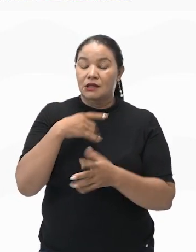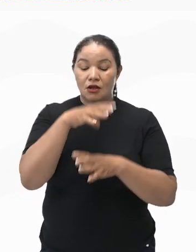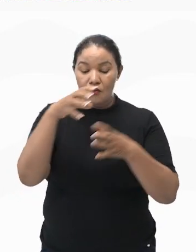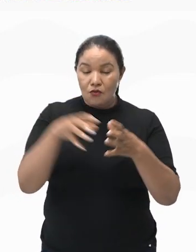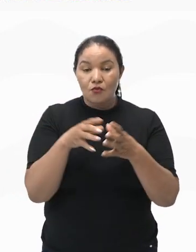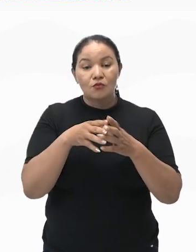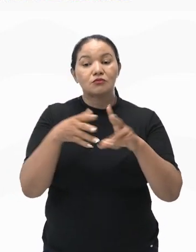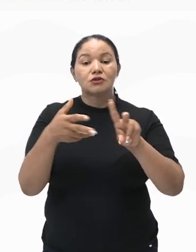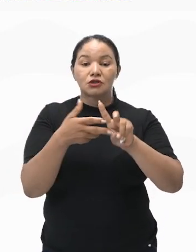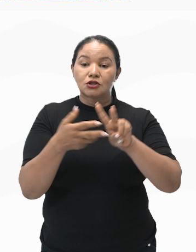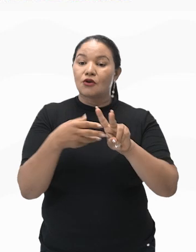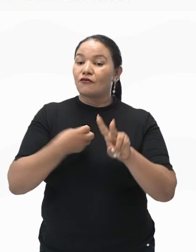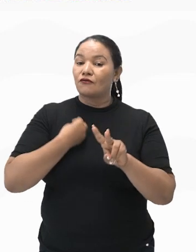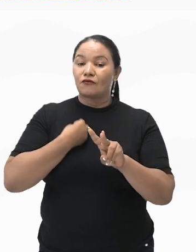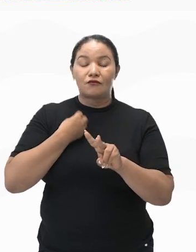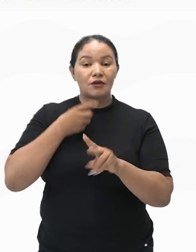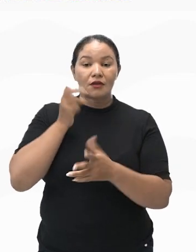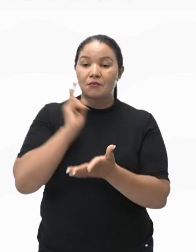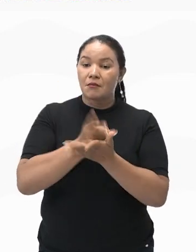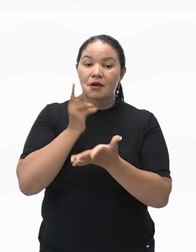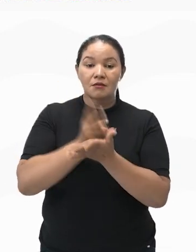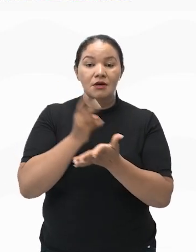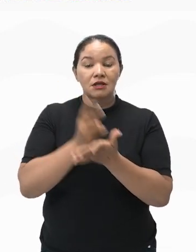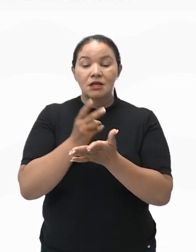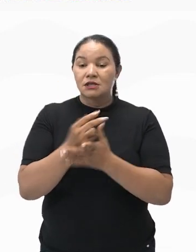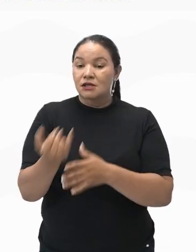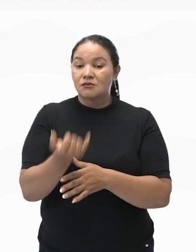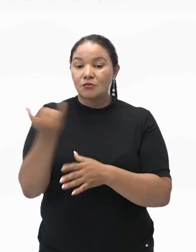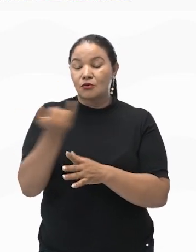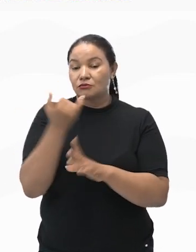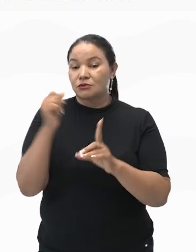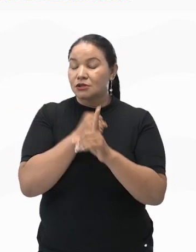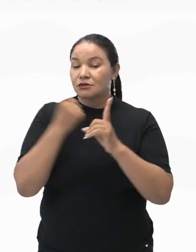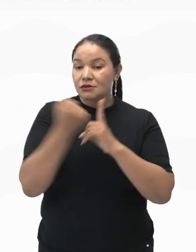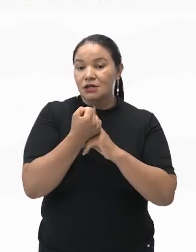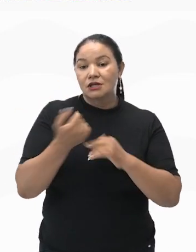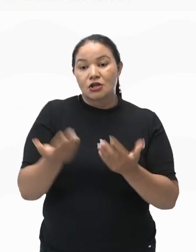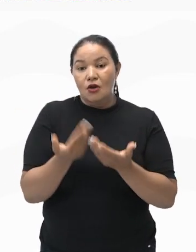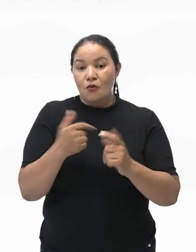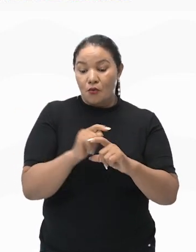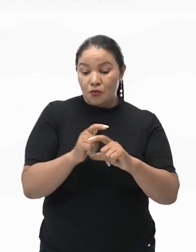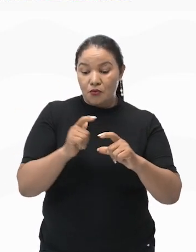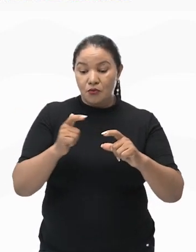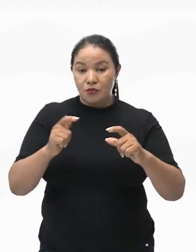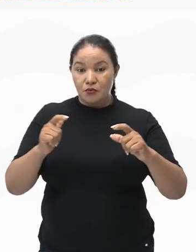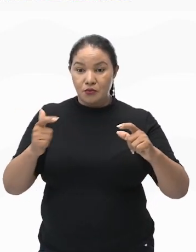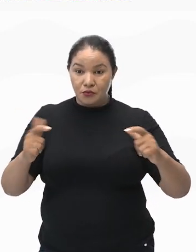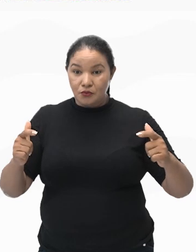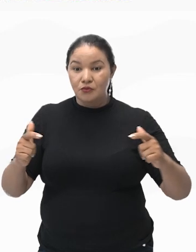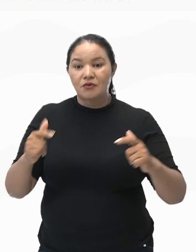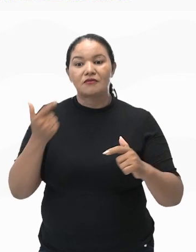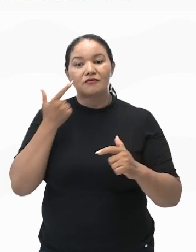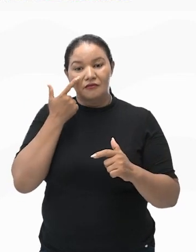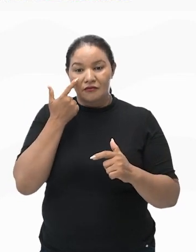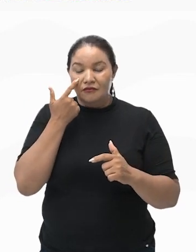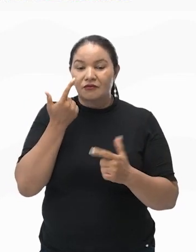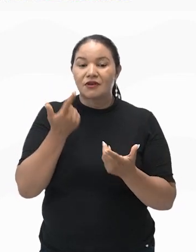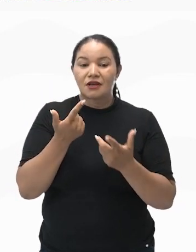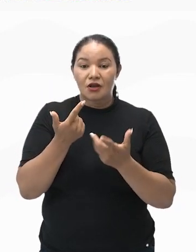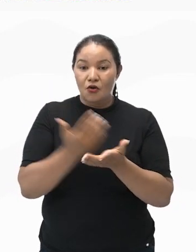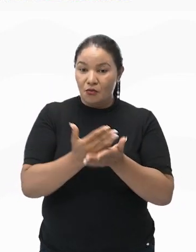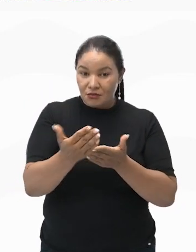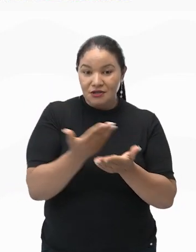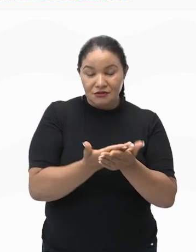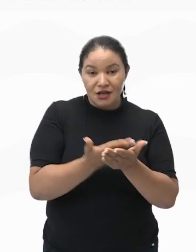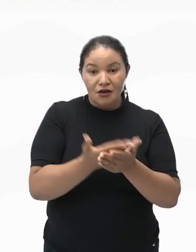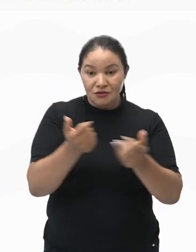tendo uma referência importante para a sociedade e, ao contrário, acabaram tendo um aumento demográfico, como nós vimos no começo da aula,